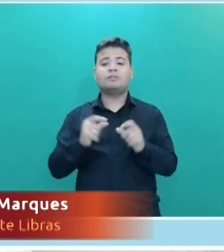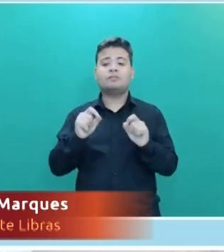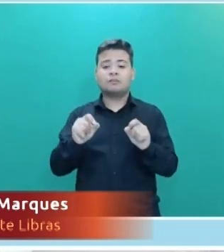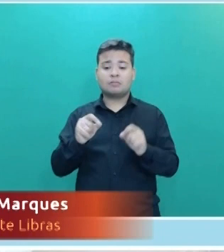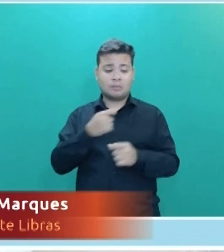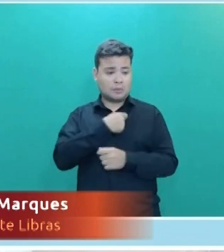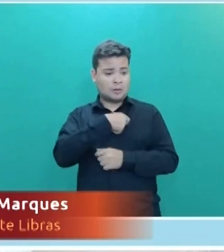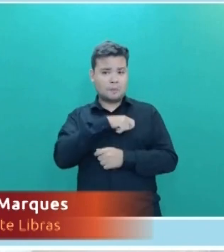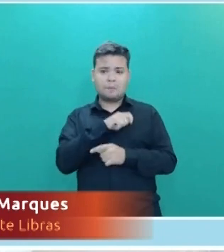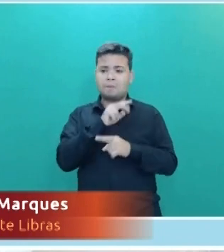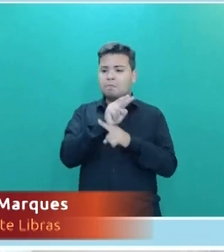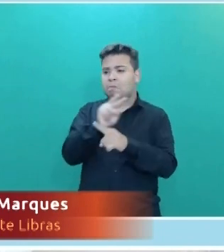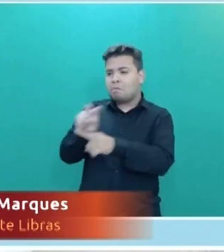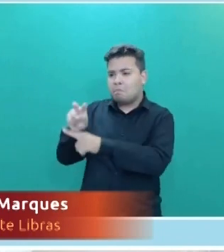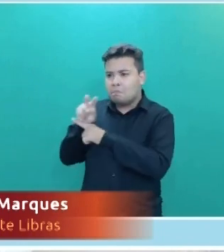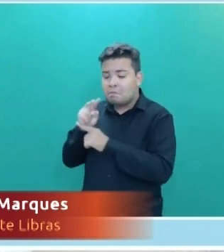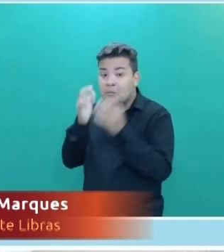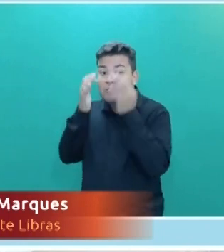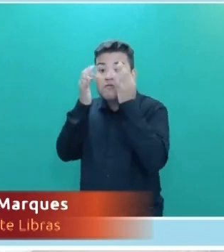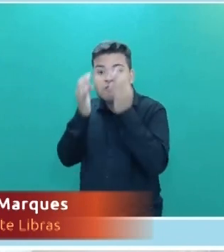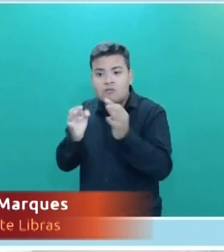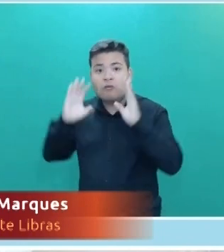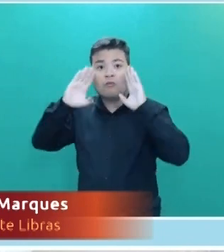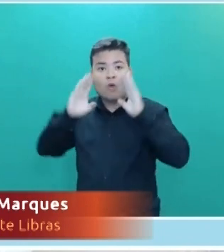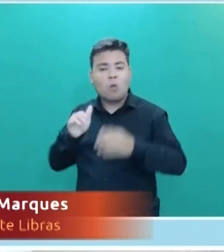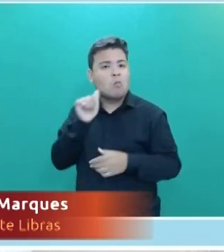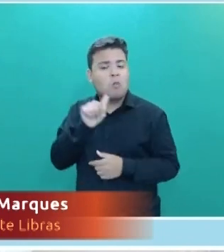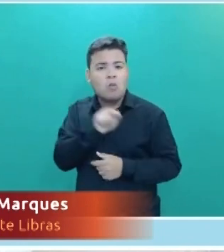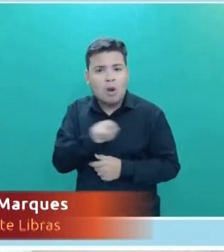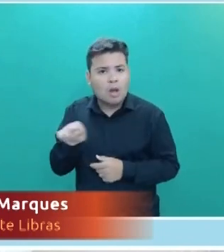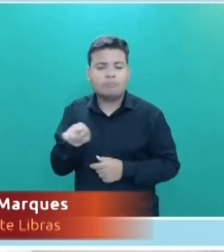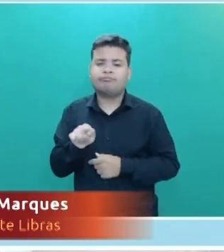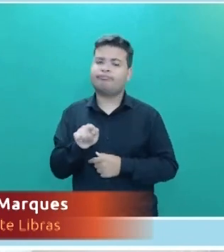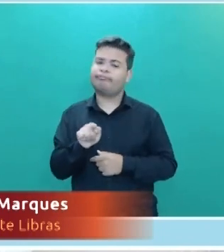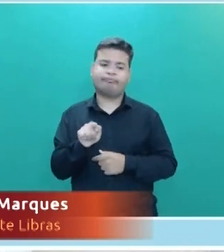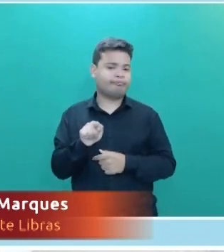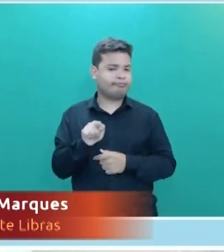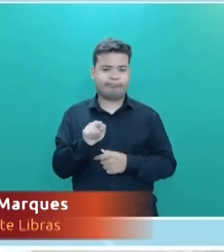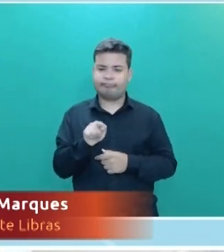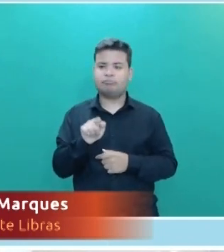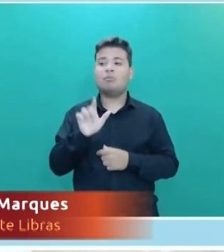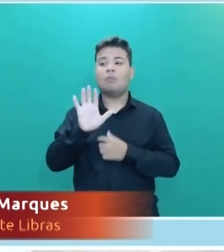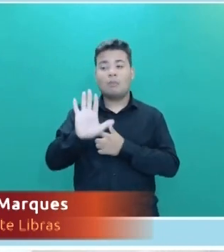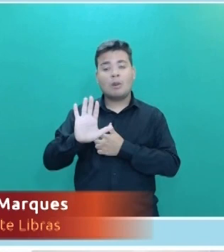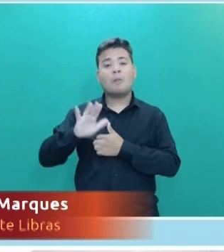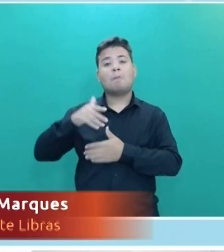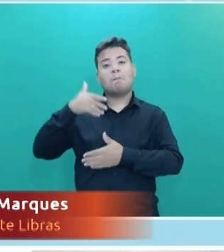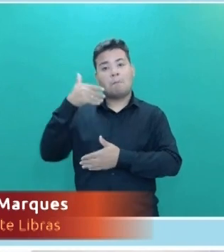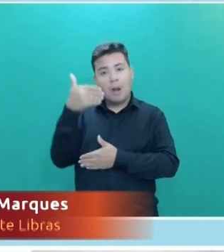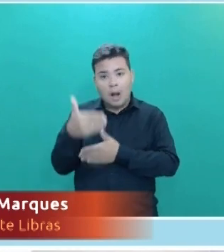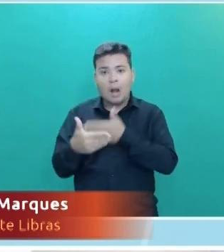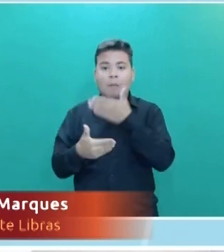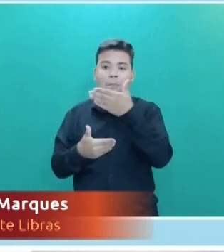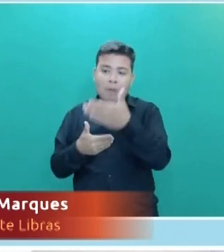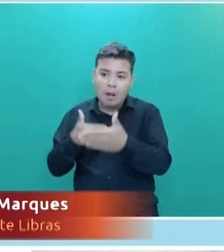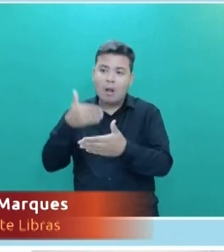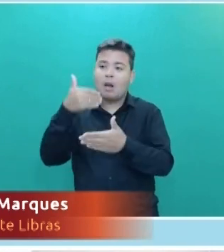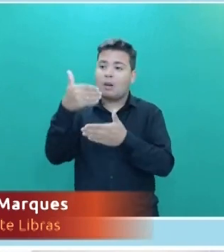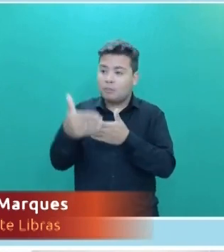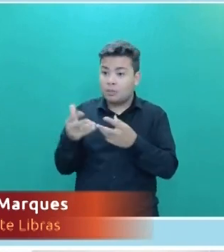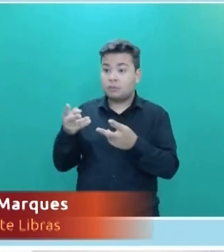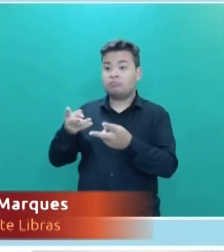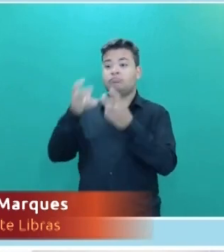fiscais não era elas. Aos poucos passou a ser. A gente fala